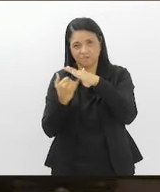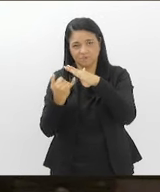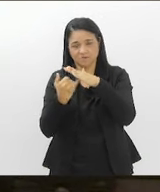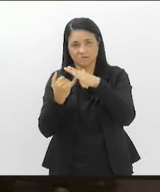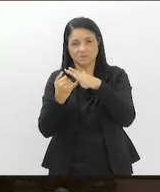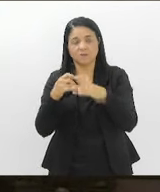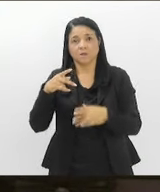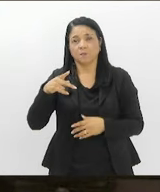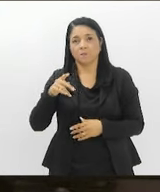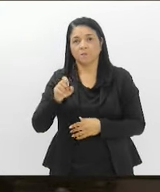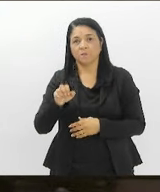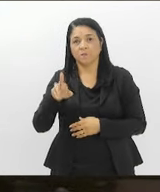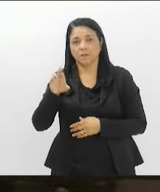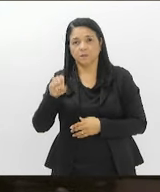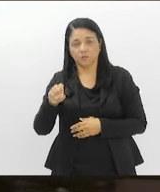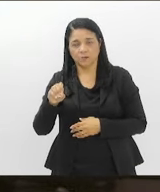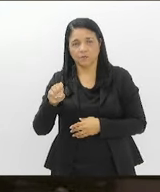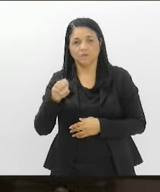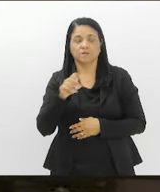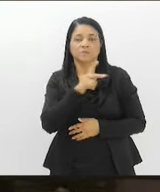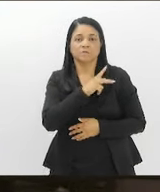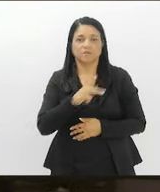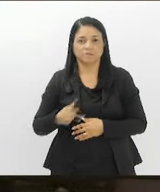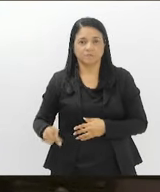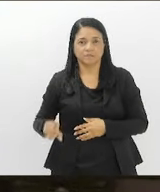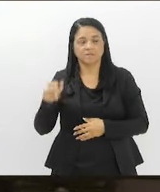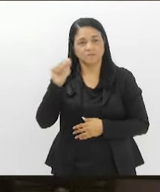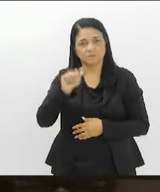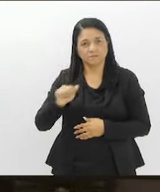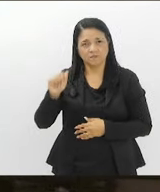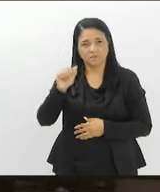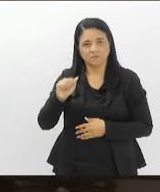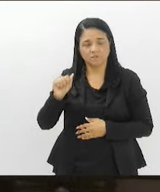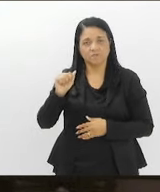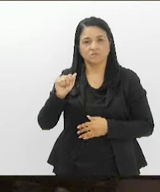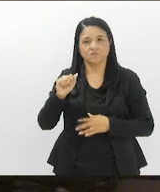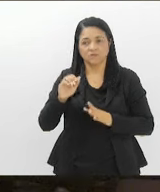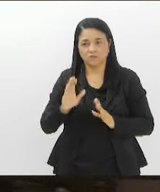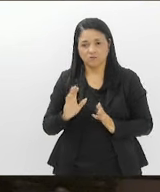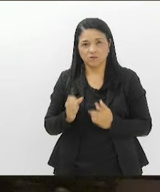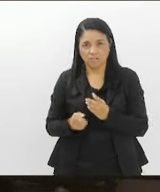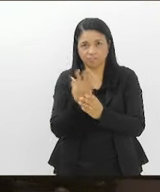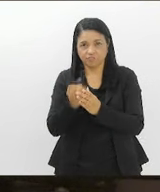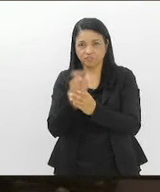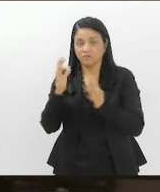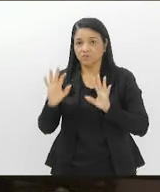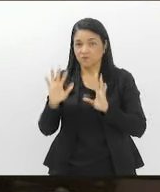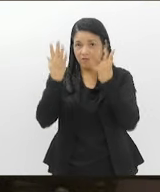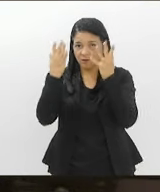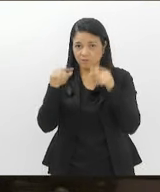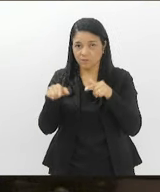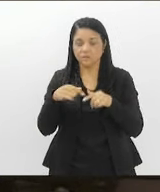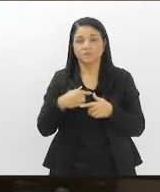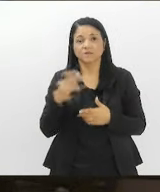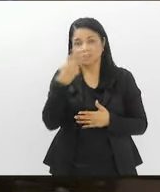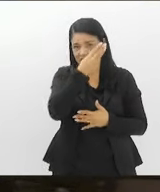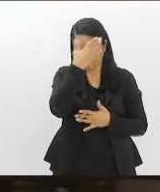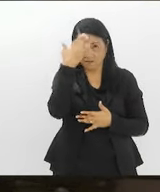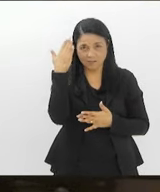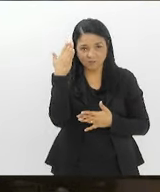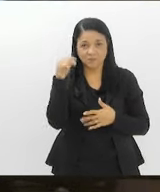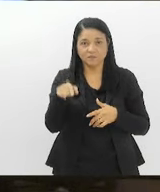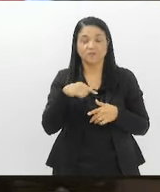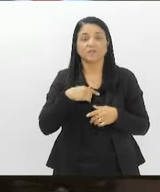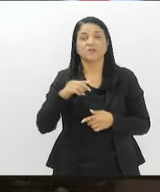Pedro Guimarães, presidente da Associação de Produtores dos Eventos e Entretenimento, do querido amigo Nilo